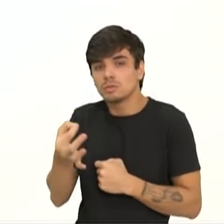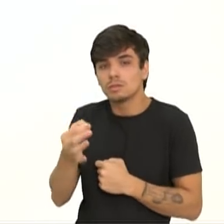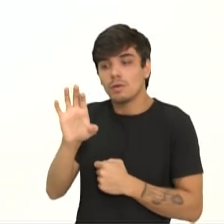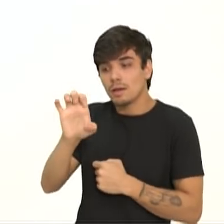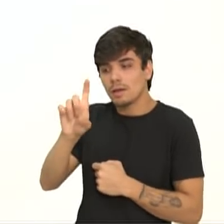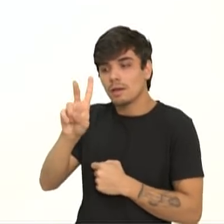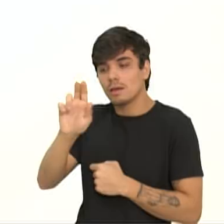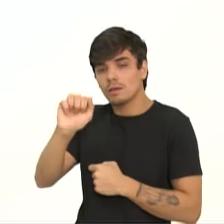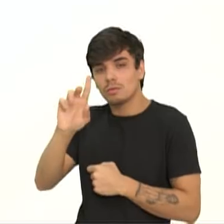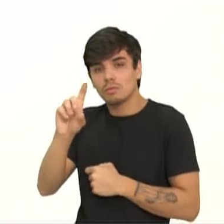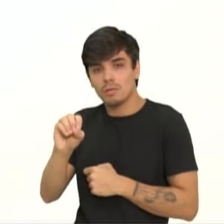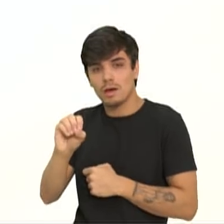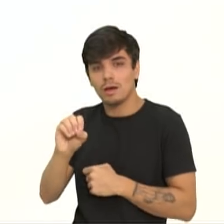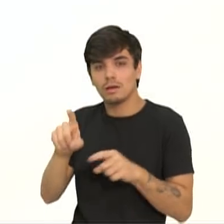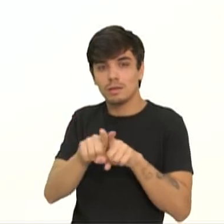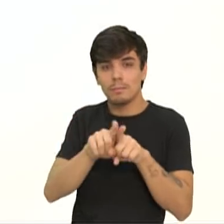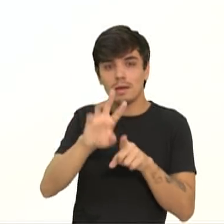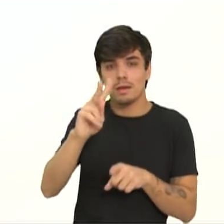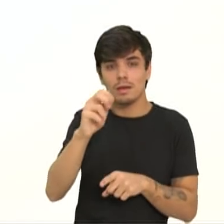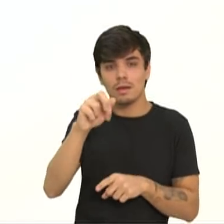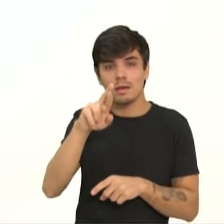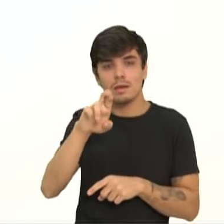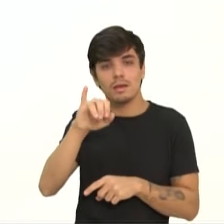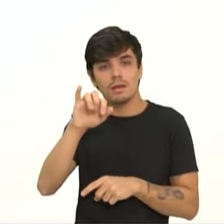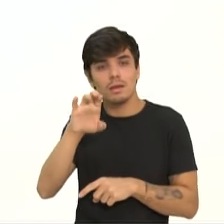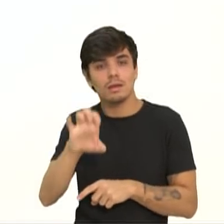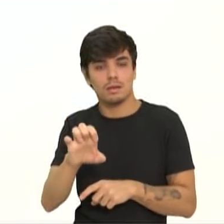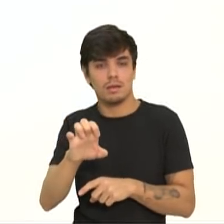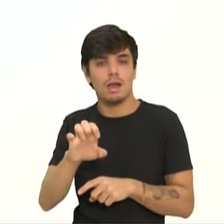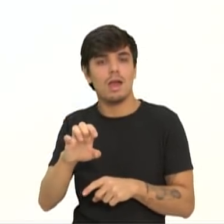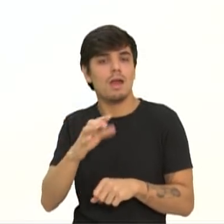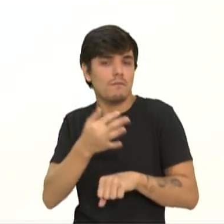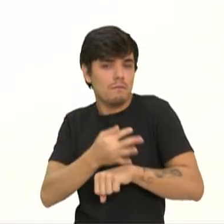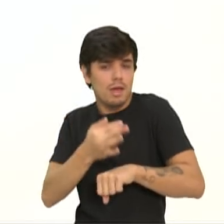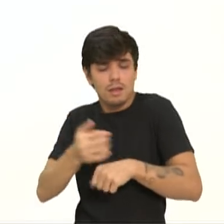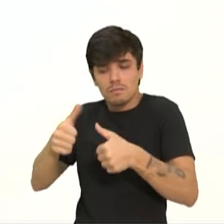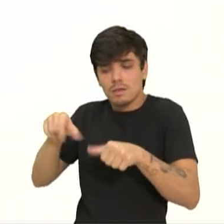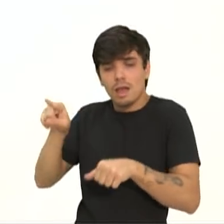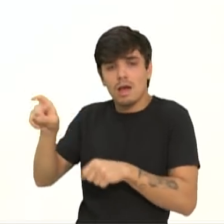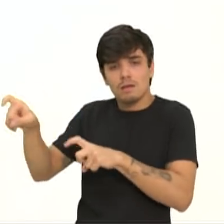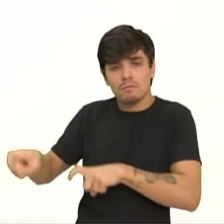as férias na fazenda, então não devem conhecer bem a região,